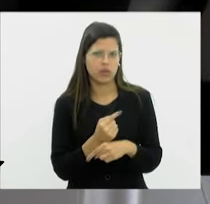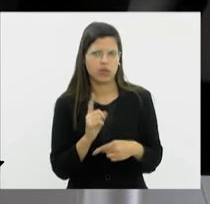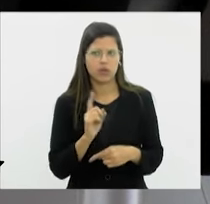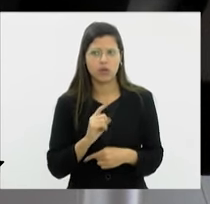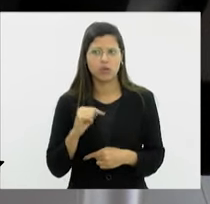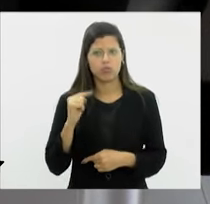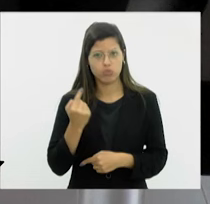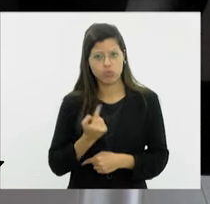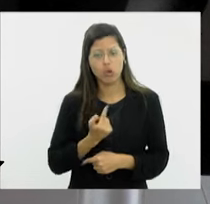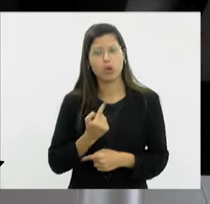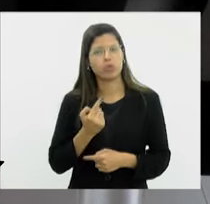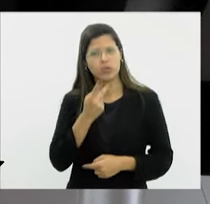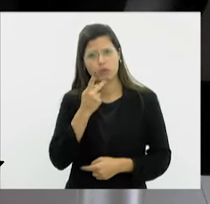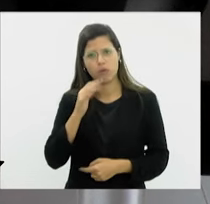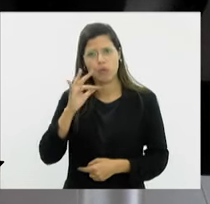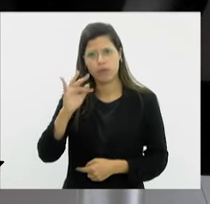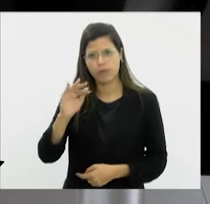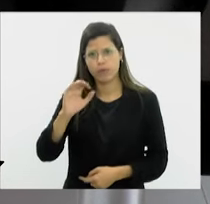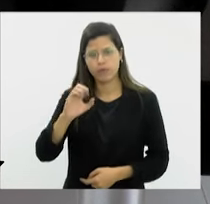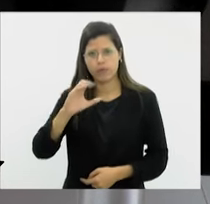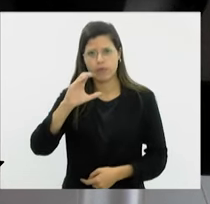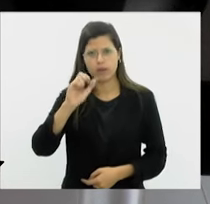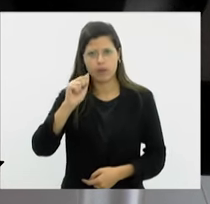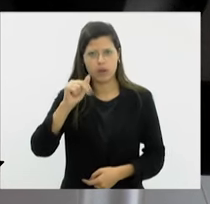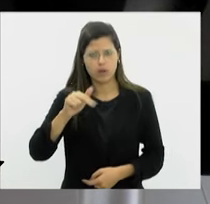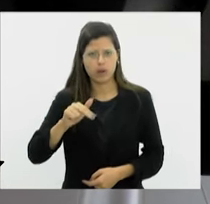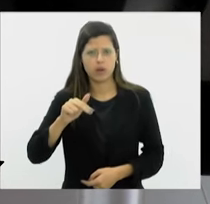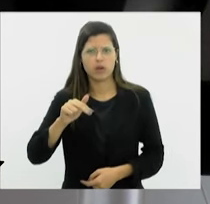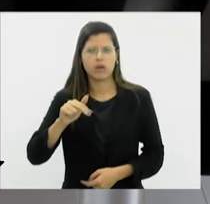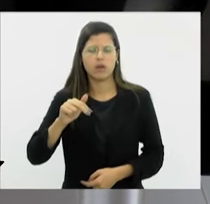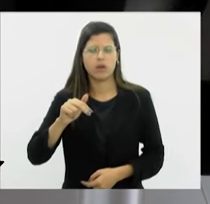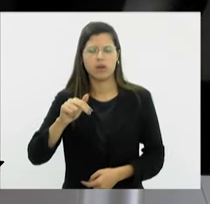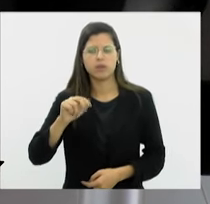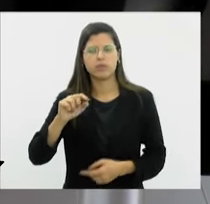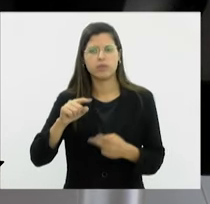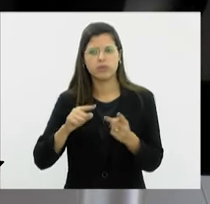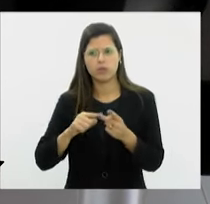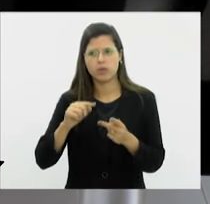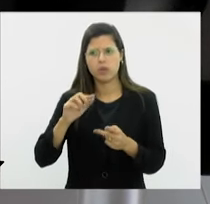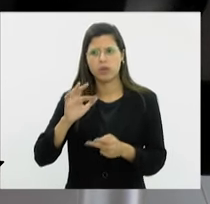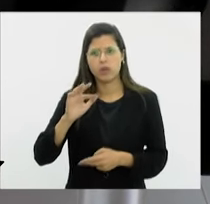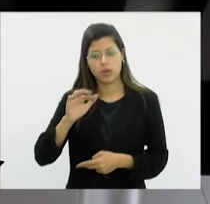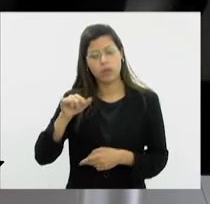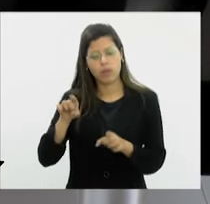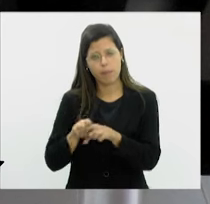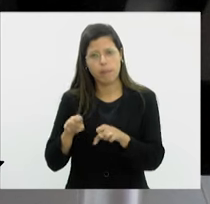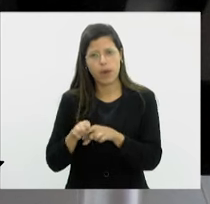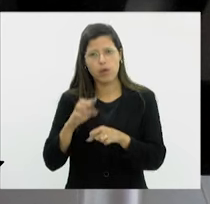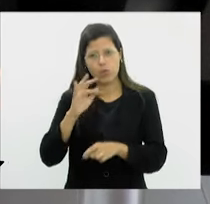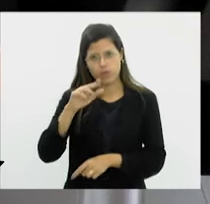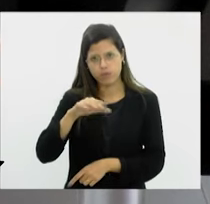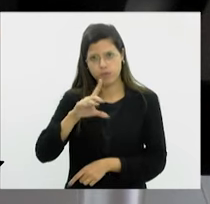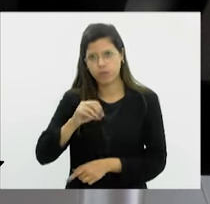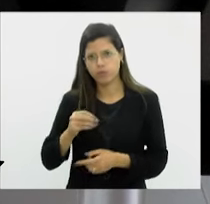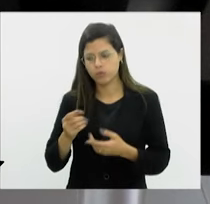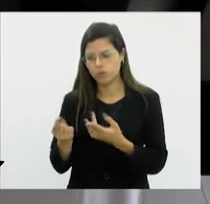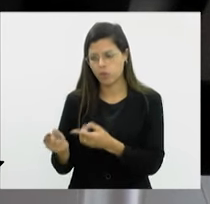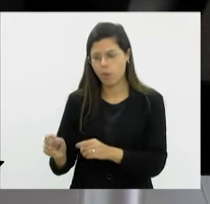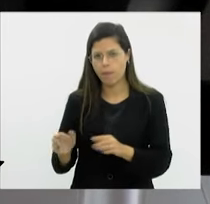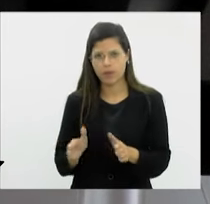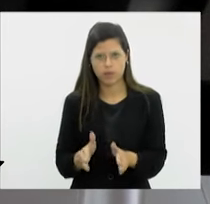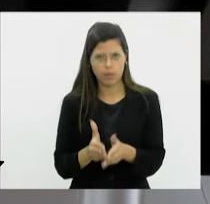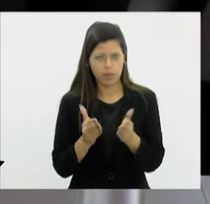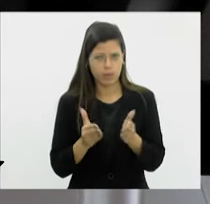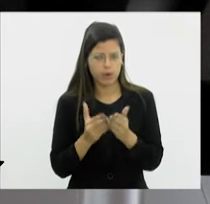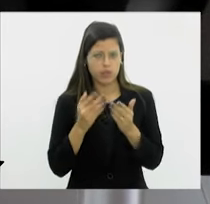especificou o FECAM e o Fundo Estadual de Combate à Pobreza. Se ele colocar transferências